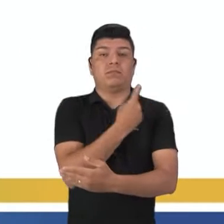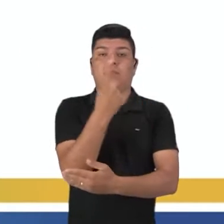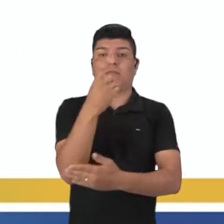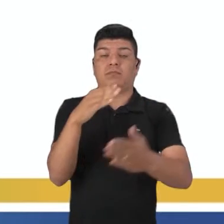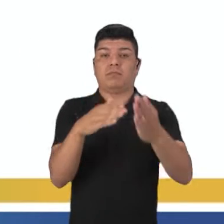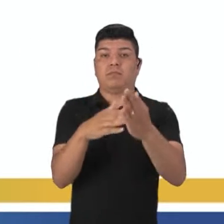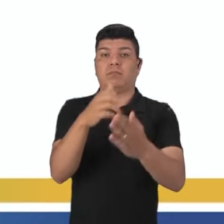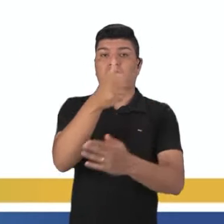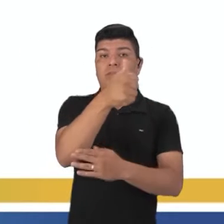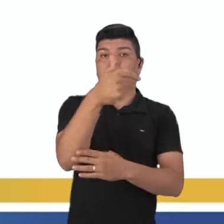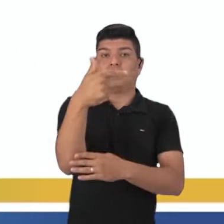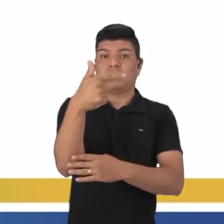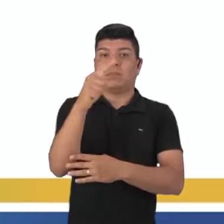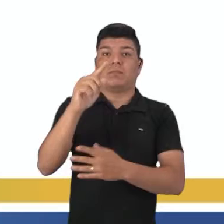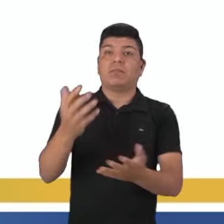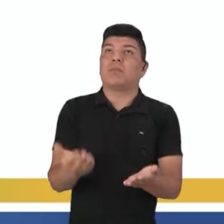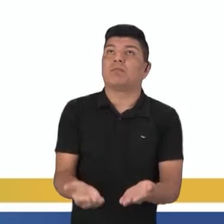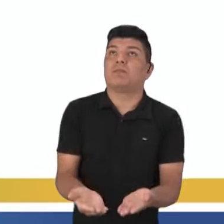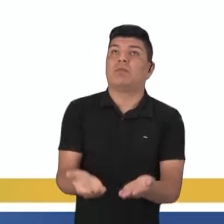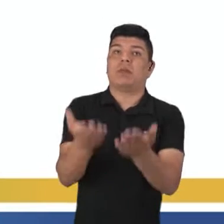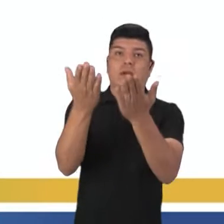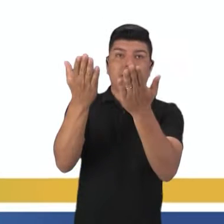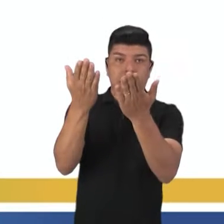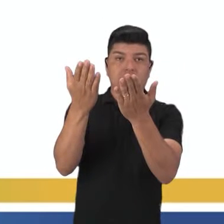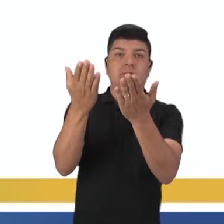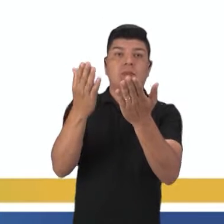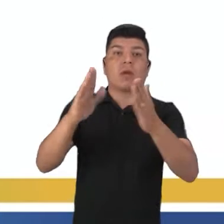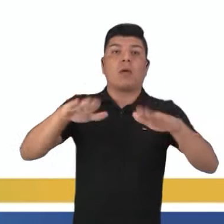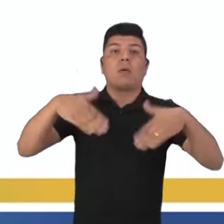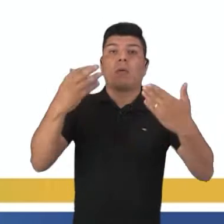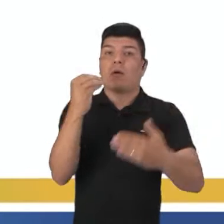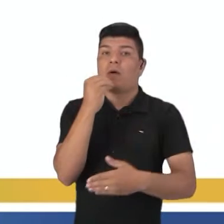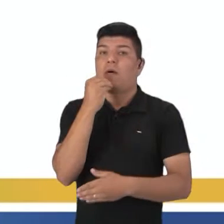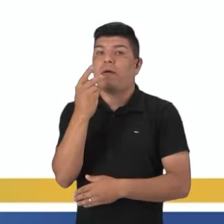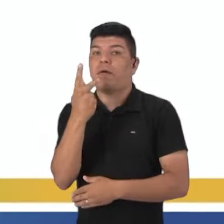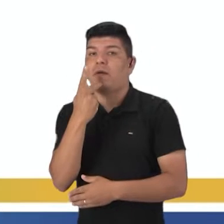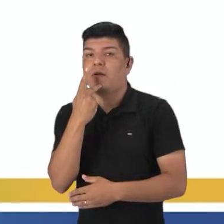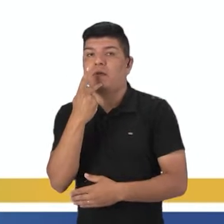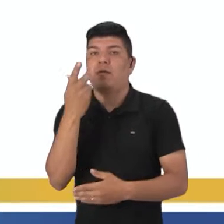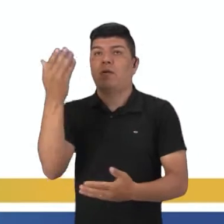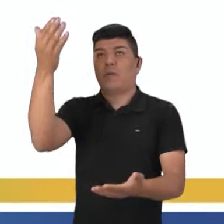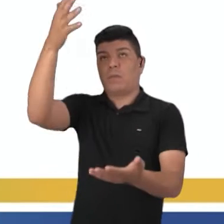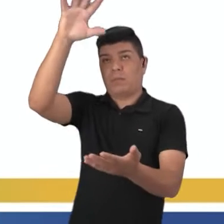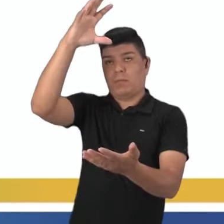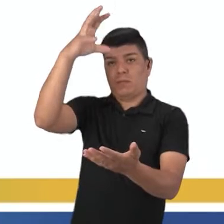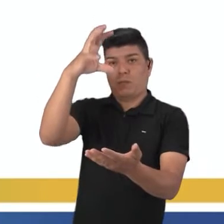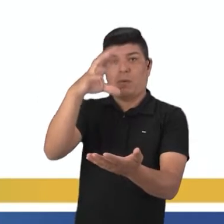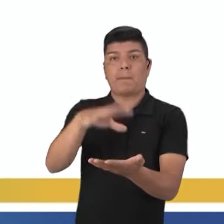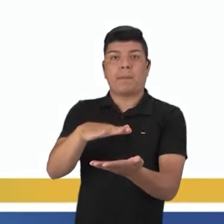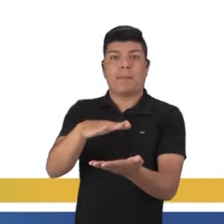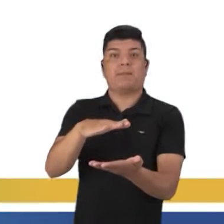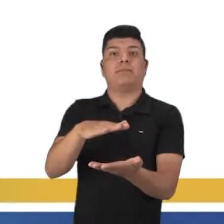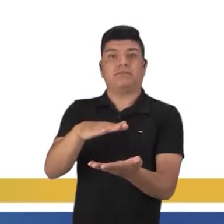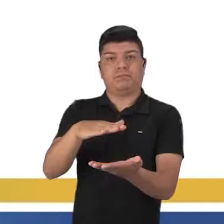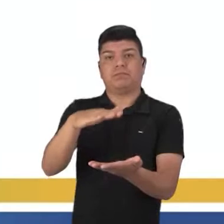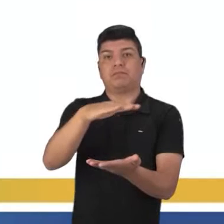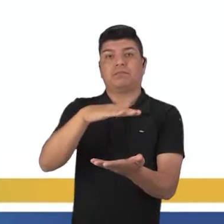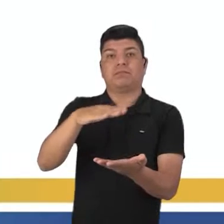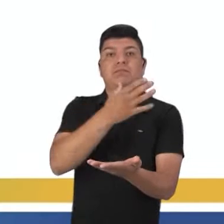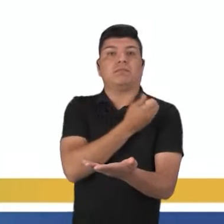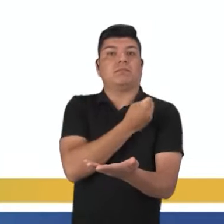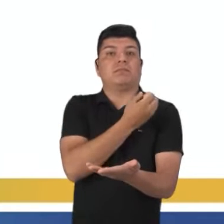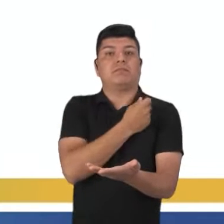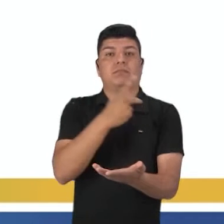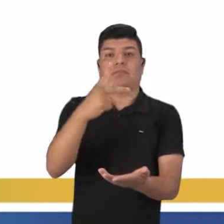12. Após o lançamento desse dado, qual a probabilidade da face exposta na parte superior ser uma